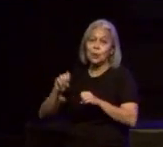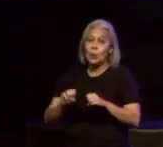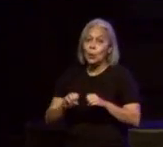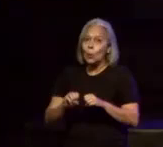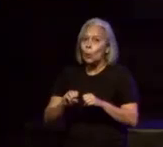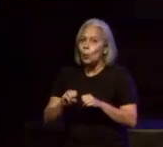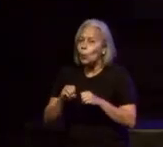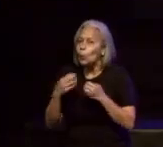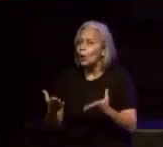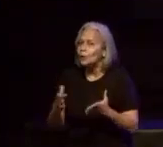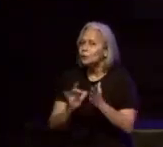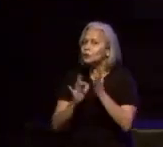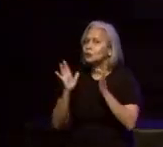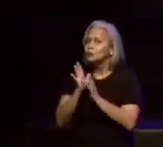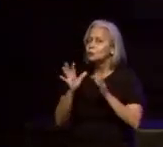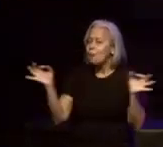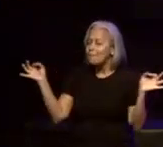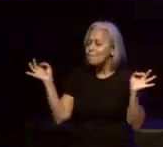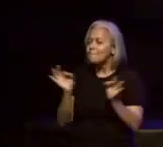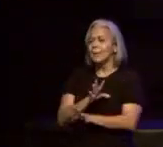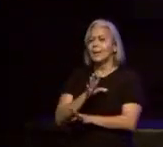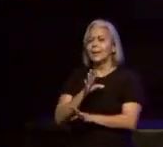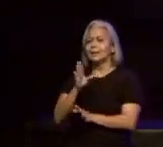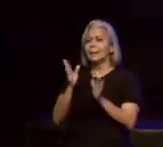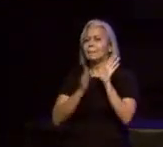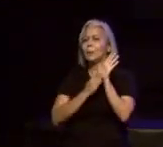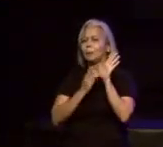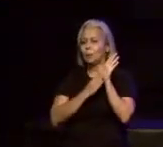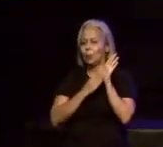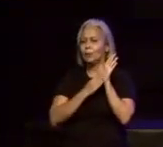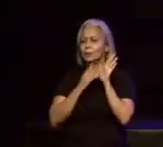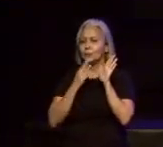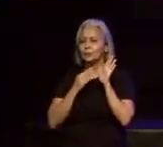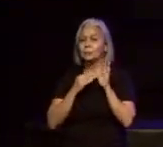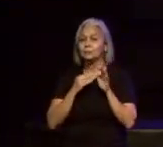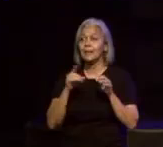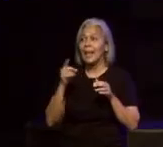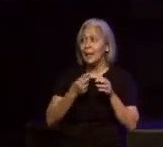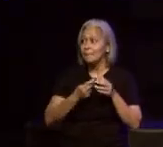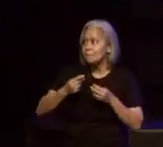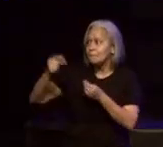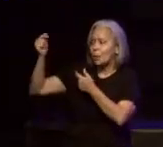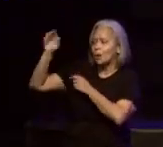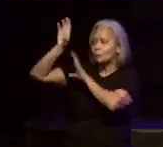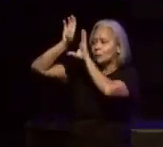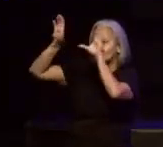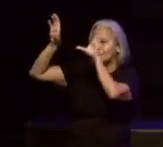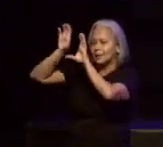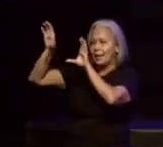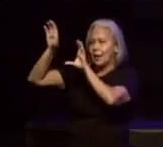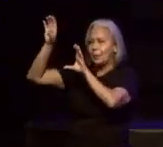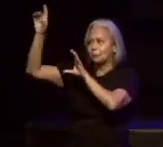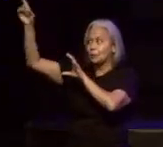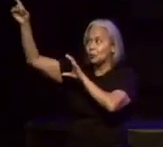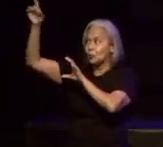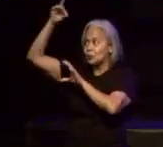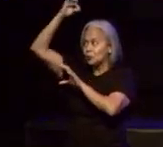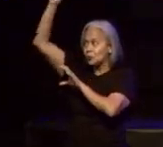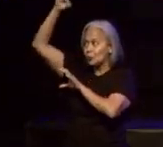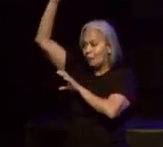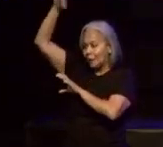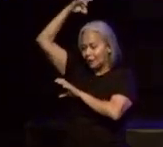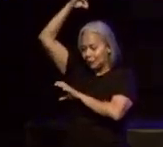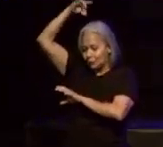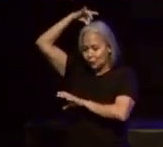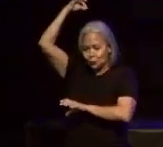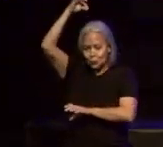finalmente cumpre o seu propósito e é sacrificado por nós, e ele vai embora e ele envia o seu Espírito Santo, quem vai substituir, entre